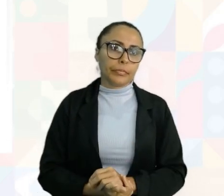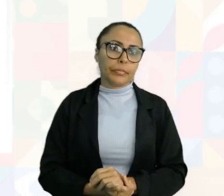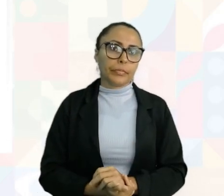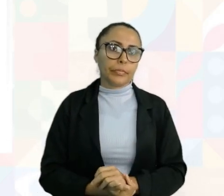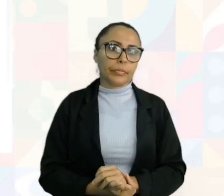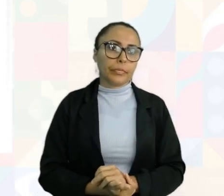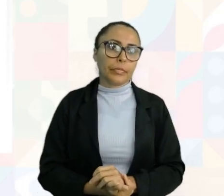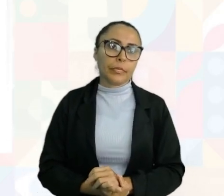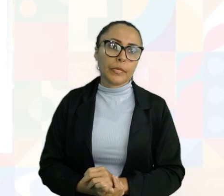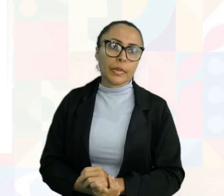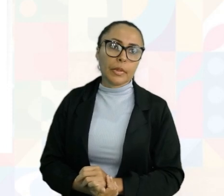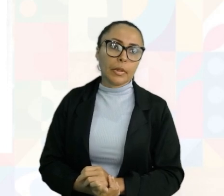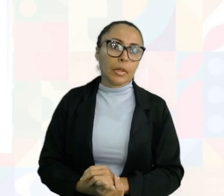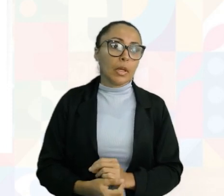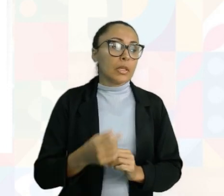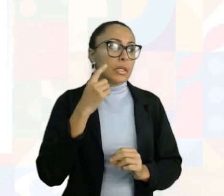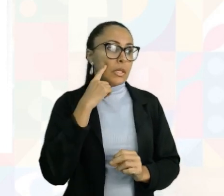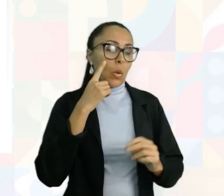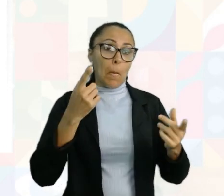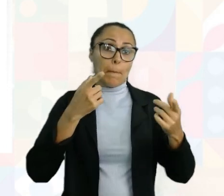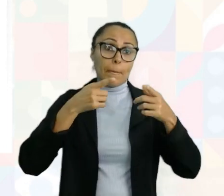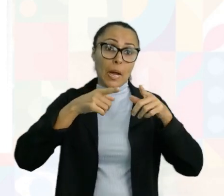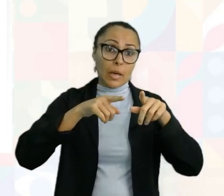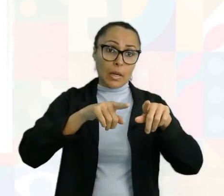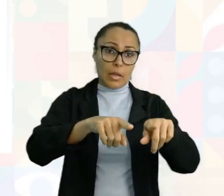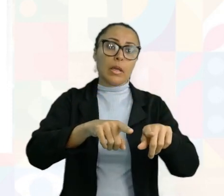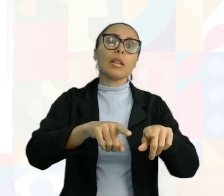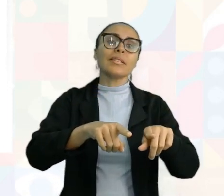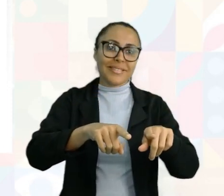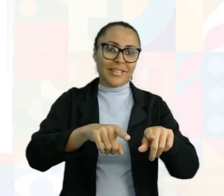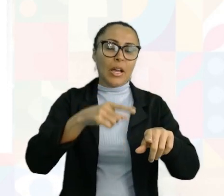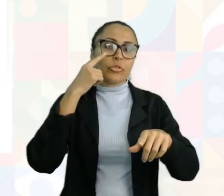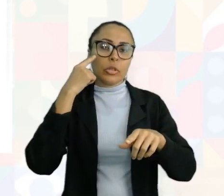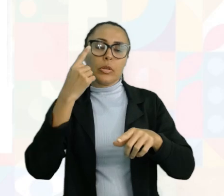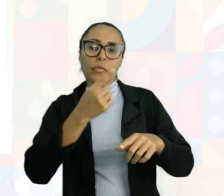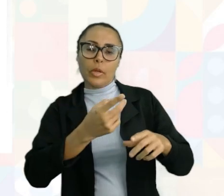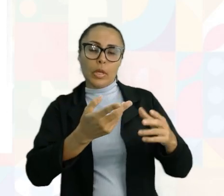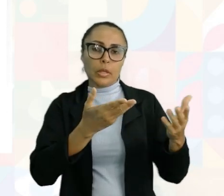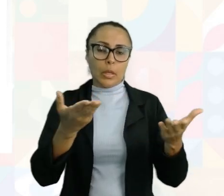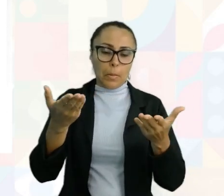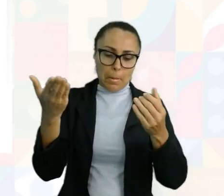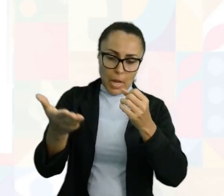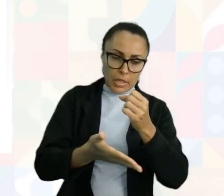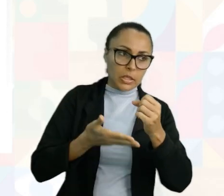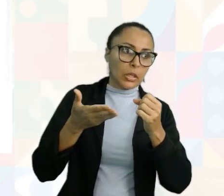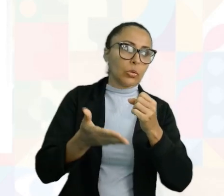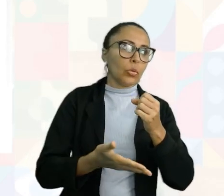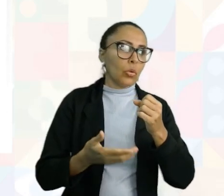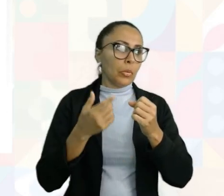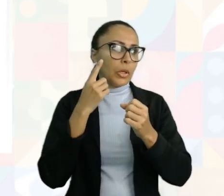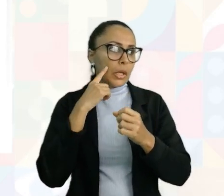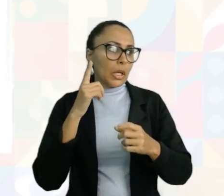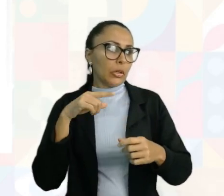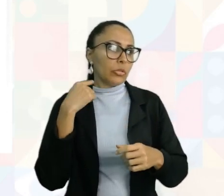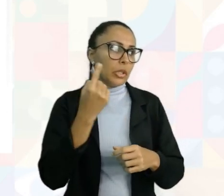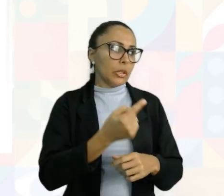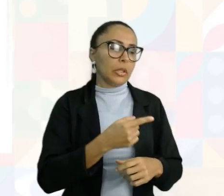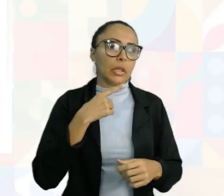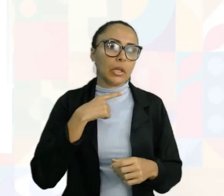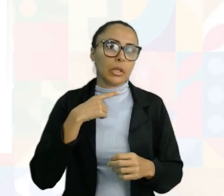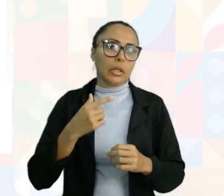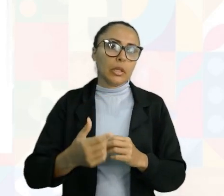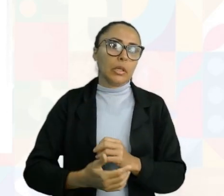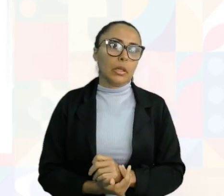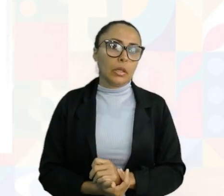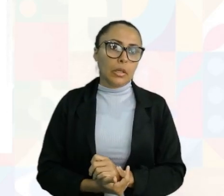retas projetantes são paralelas entre si. A gente vê pela perspectiva básica ali do cubo, onde a gente tem os